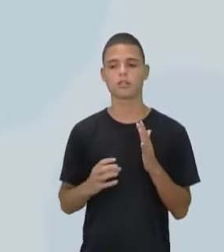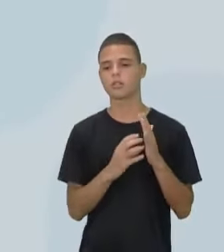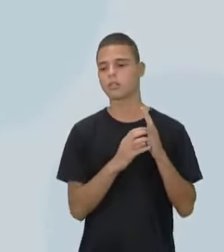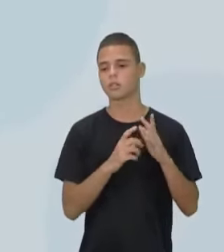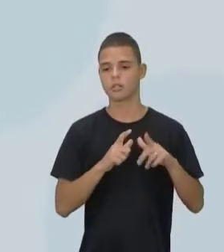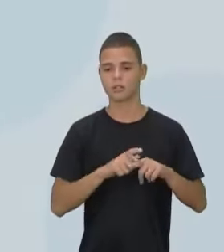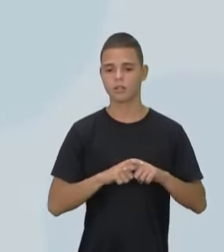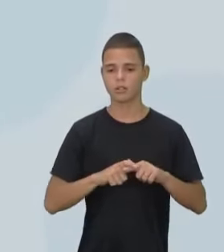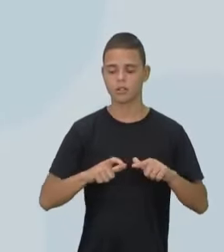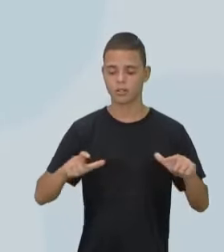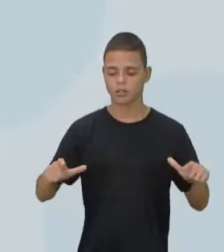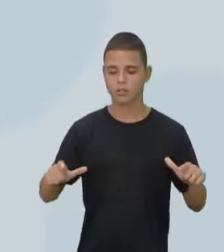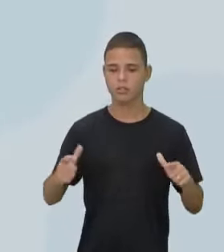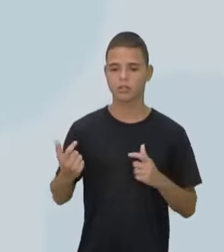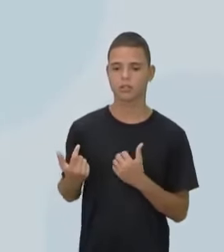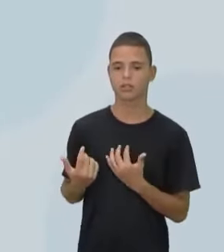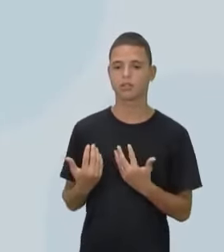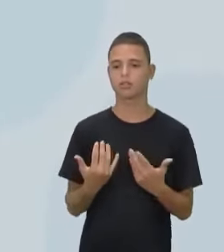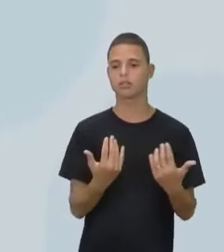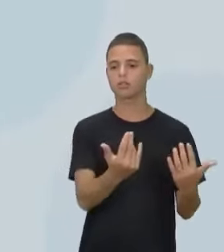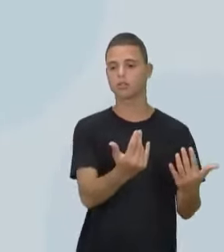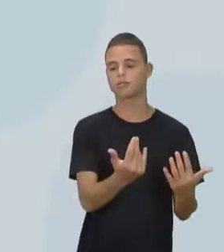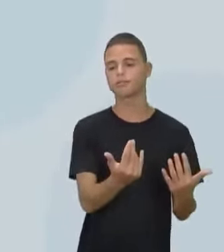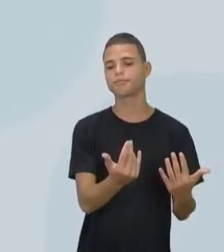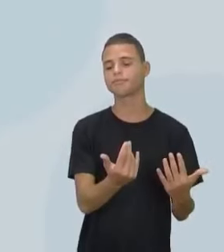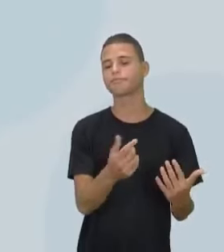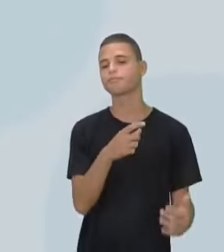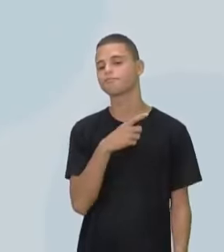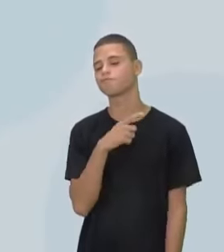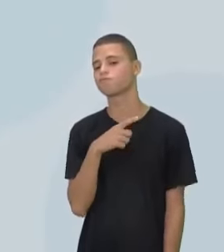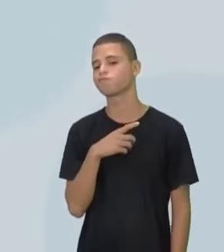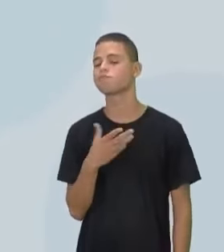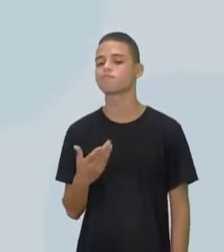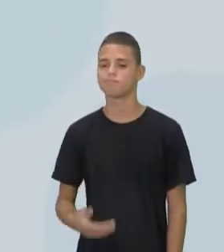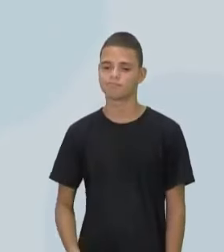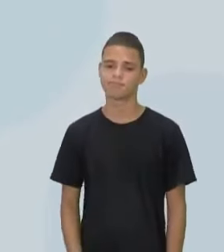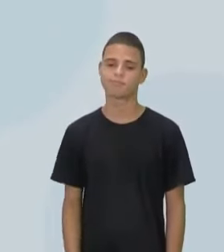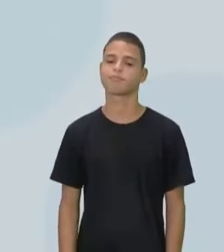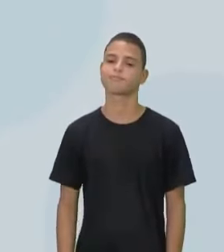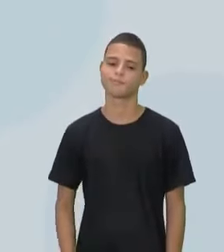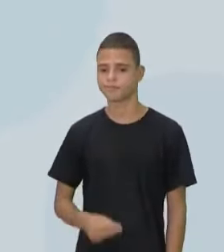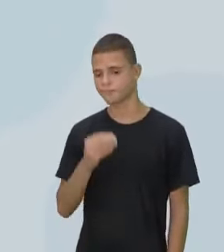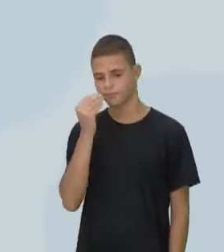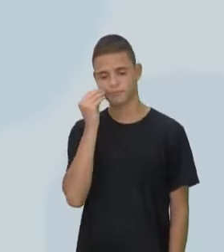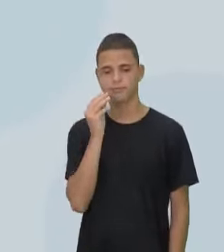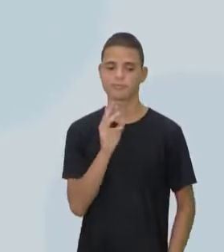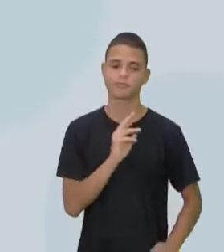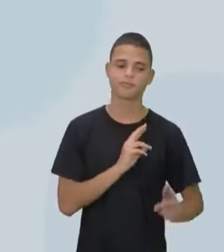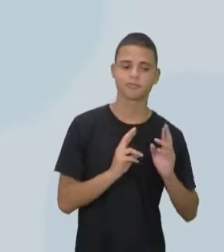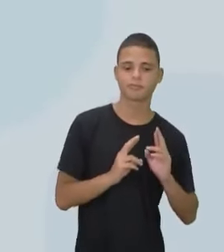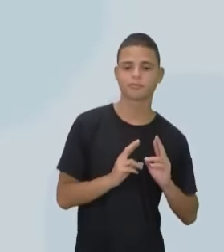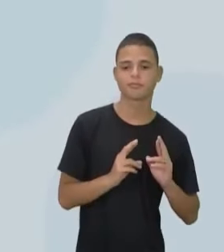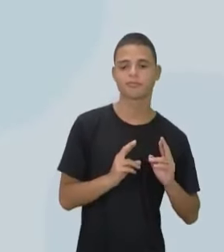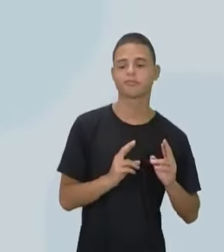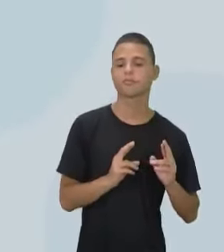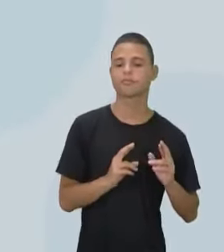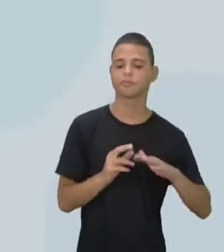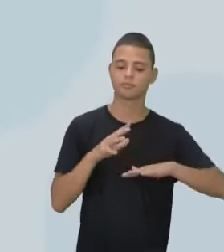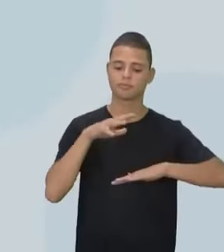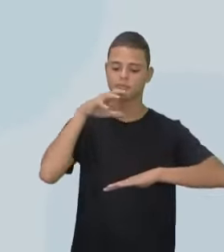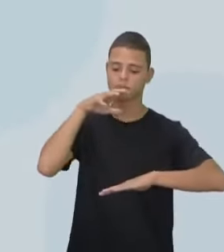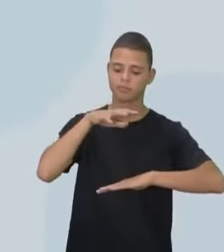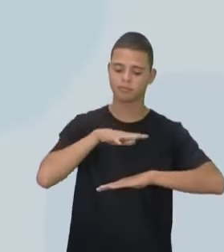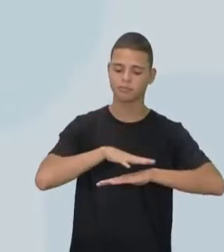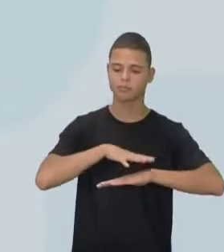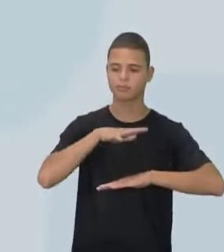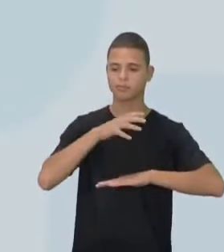o solo e a vegetação vão ter ali para interagir com essa água, saber se isso vai ficar retido, se vai